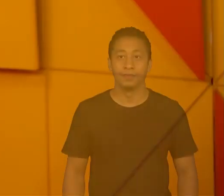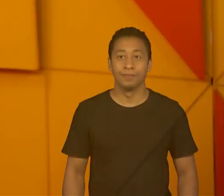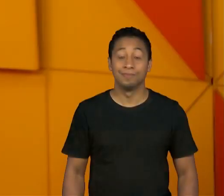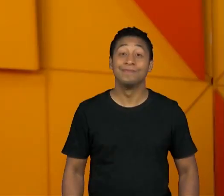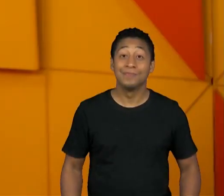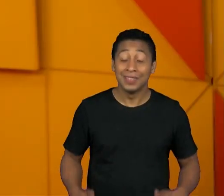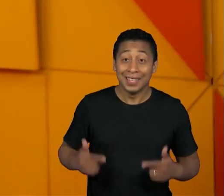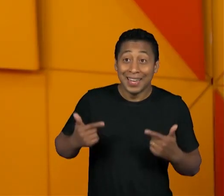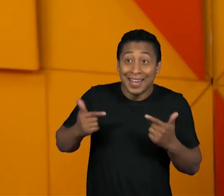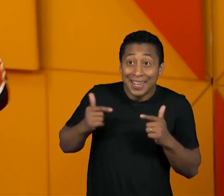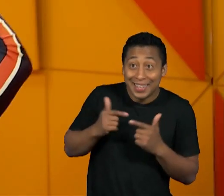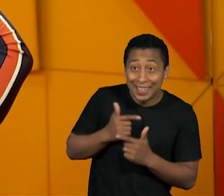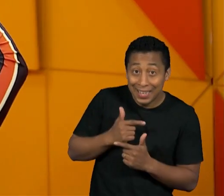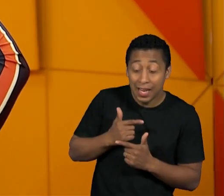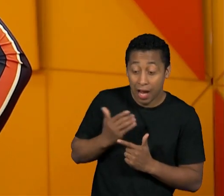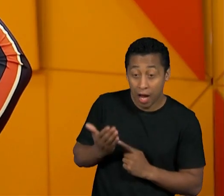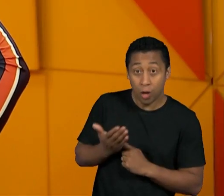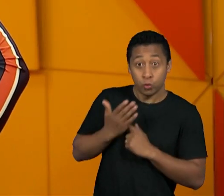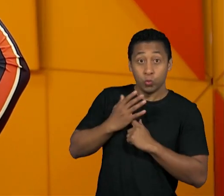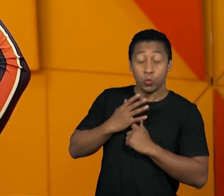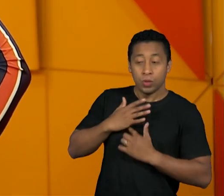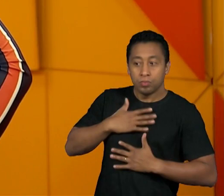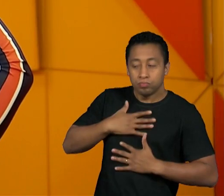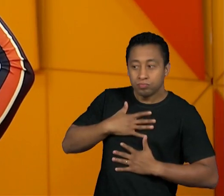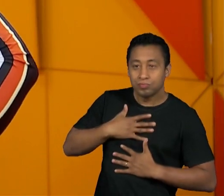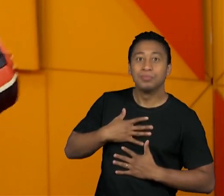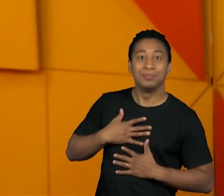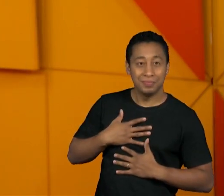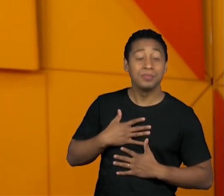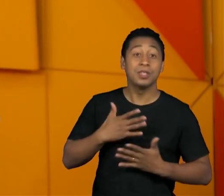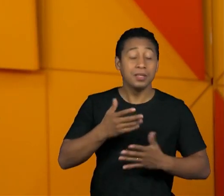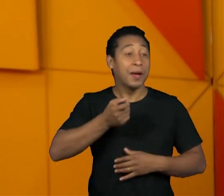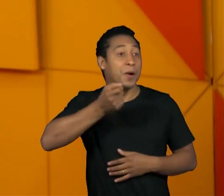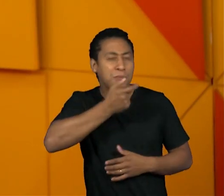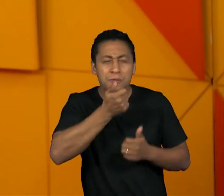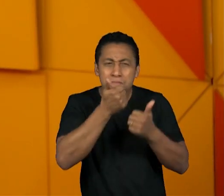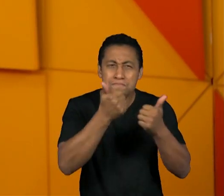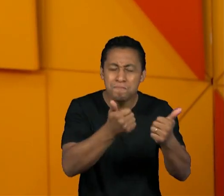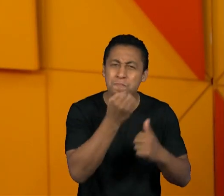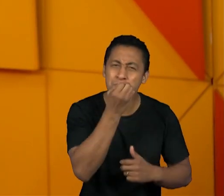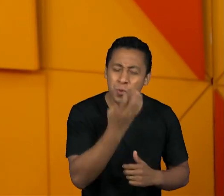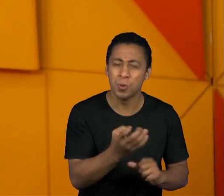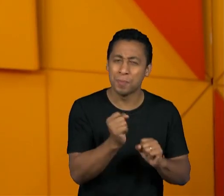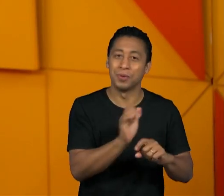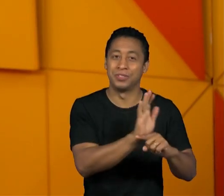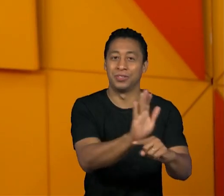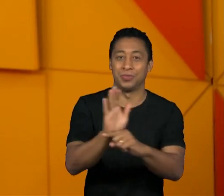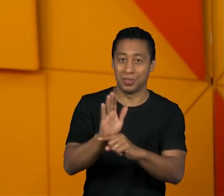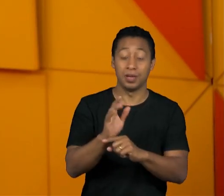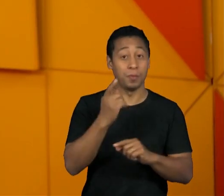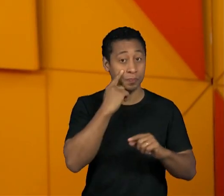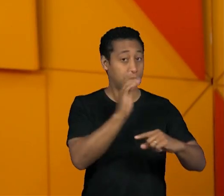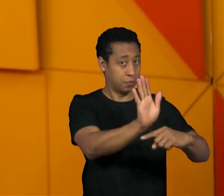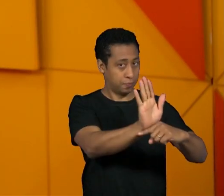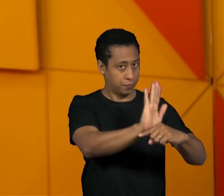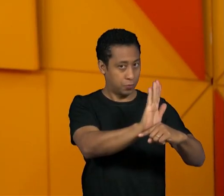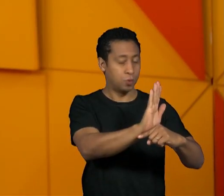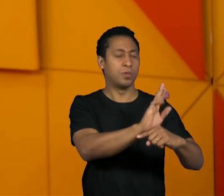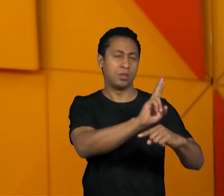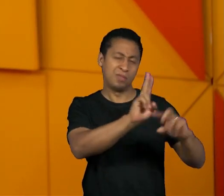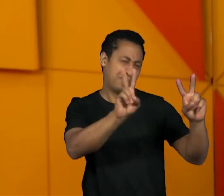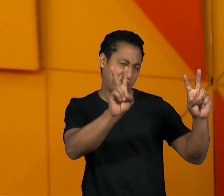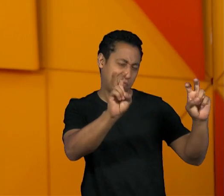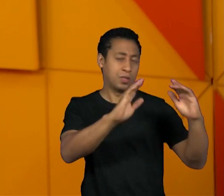Se o riso é cura, uma boa comédia pode ser um antídoto para muitos males. Escola de Quebrada é um longa-metragem que